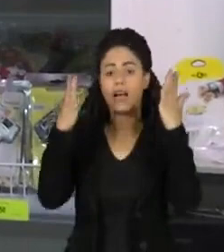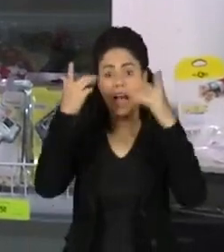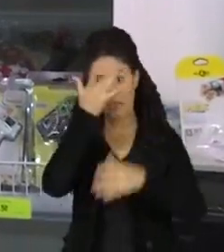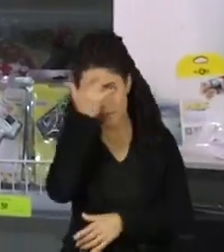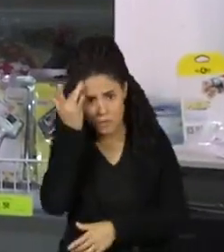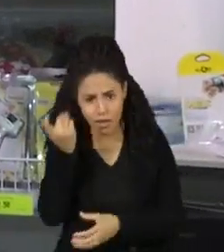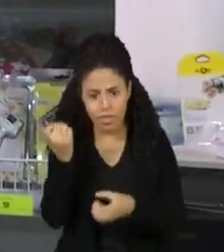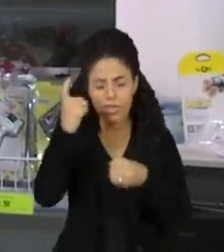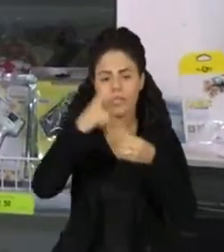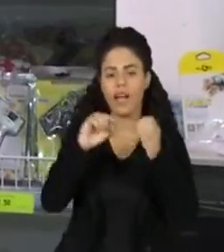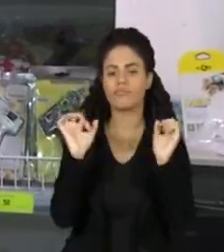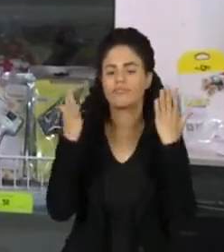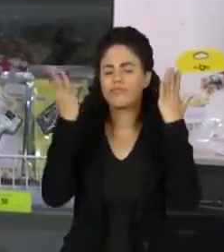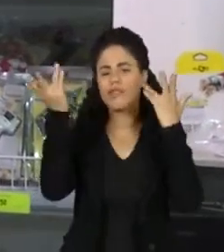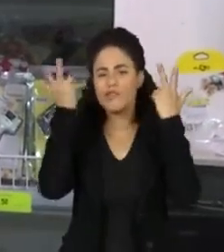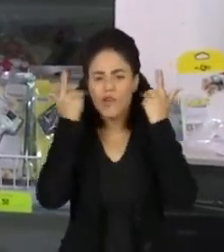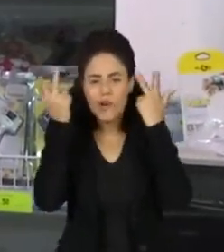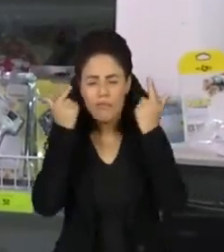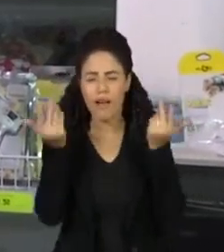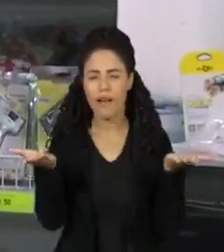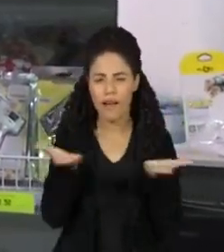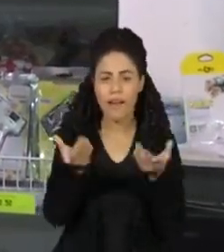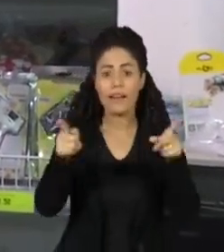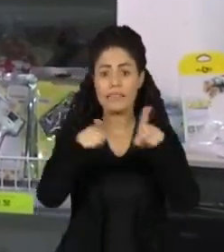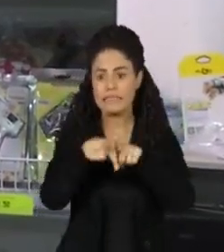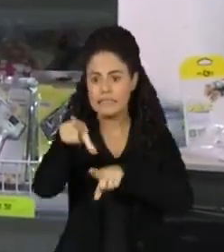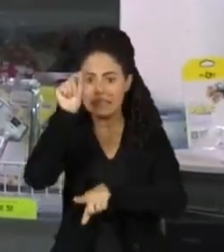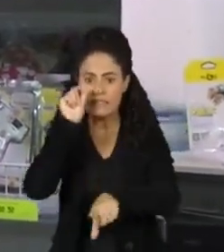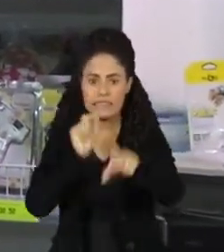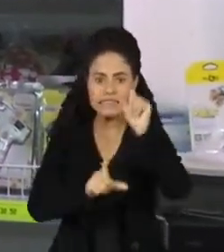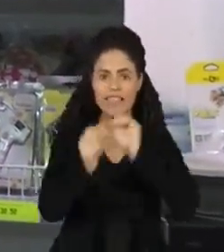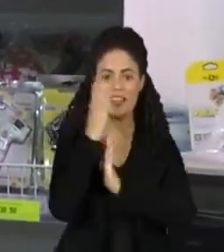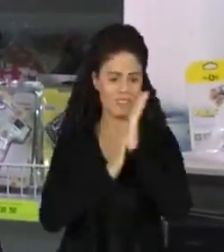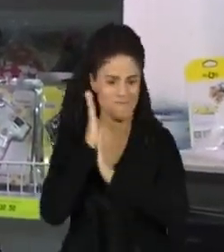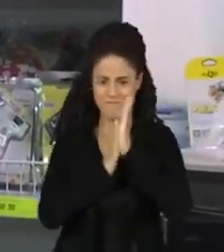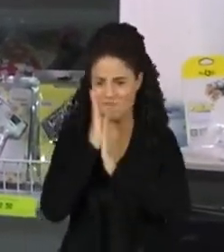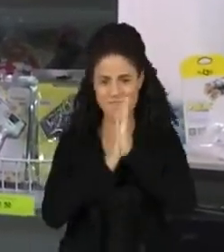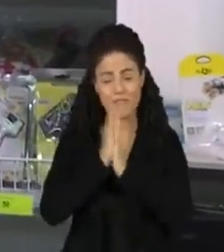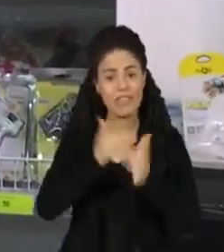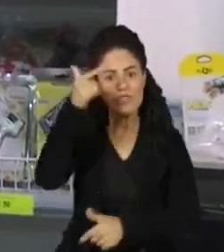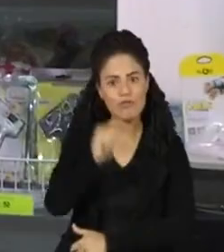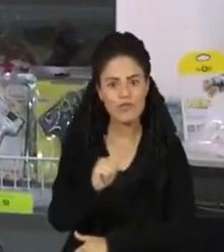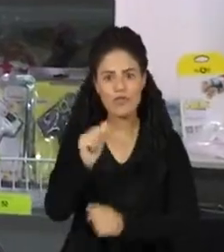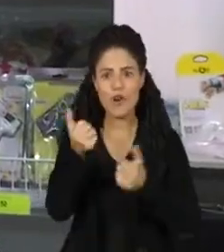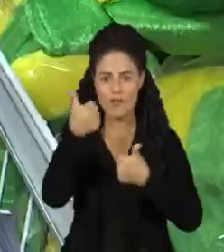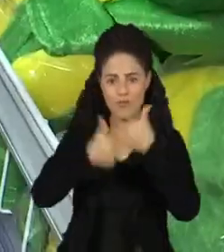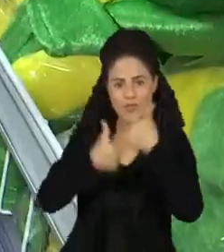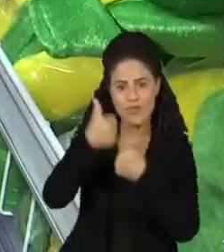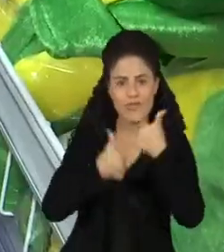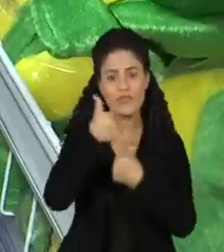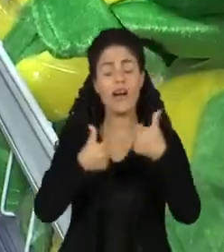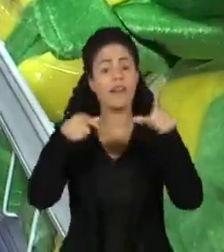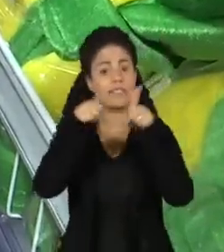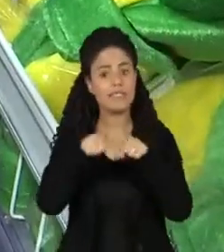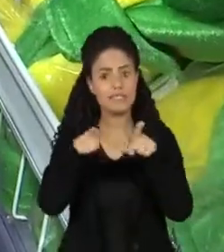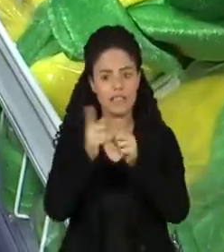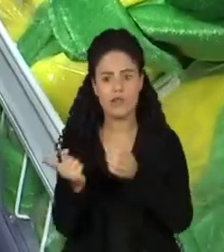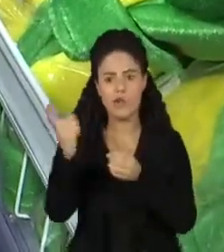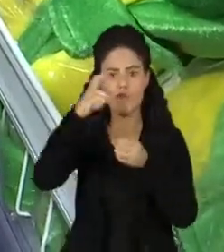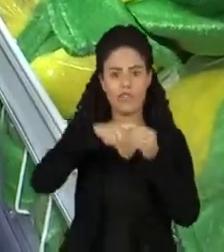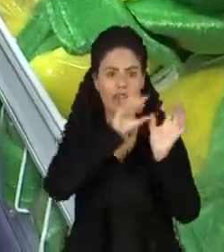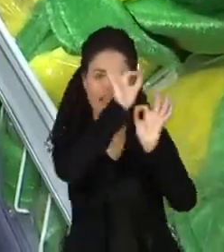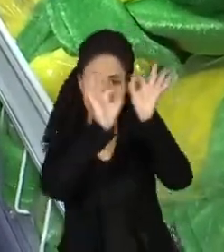voltando a fazer festa né E aí agora acho que o pessoal vai começar a se animar de novo com o futebol né e voltar a fazer